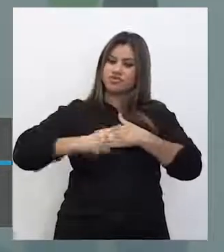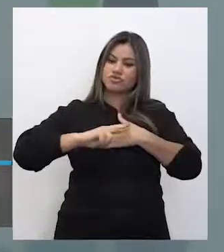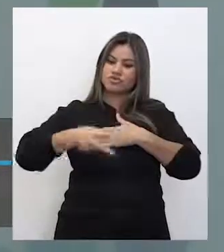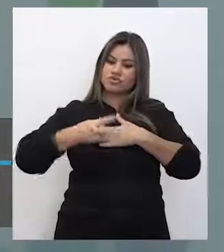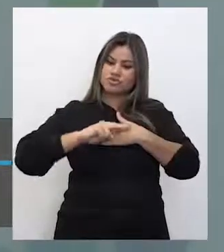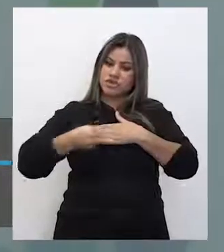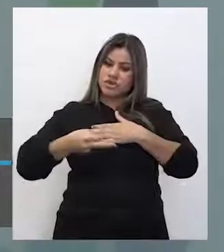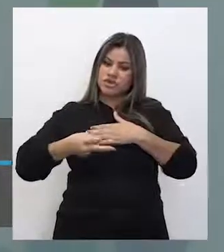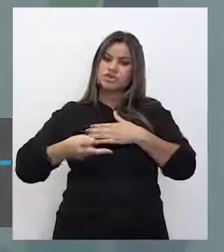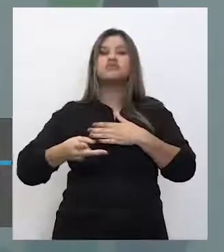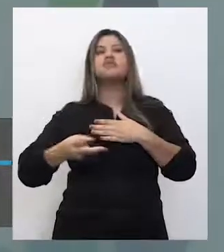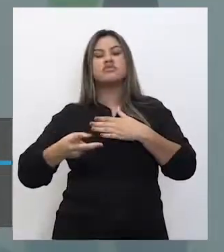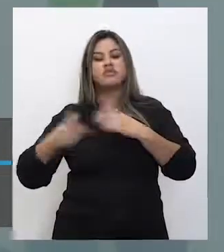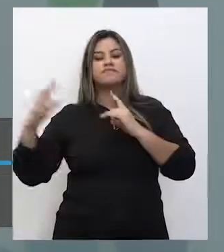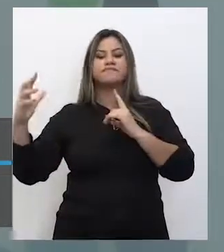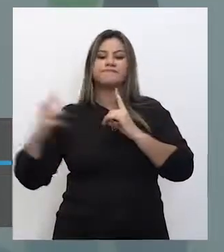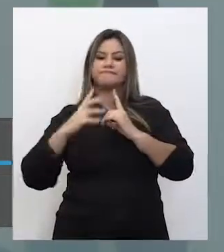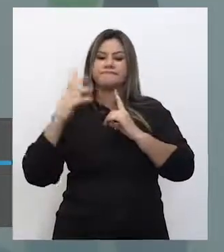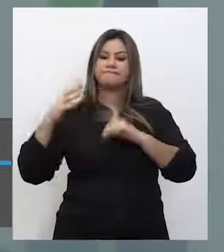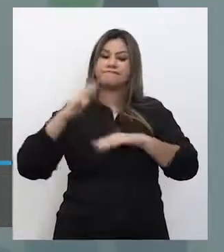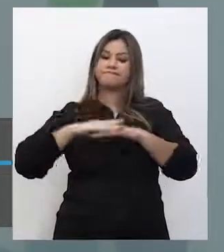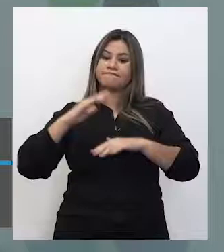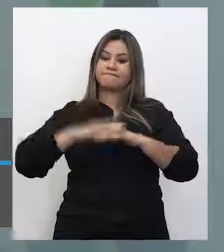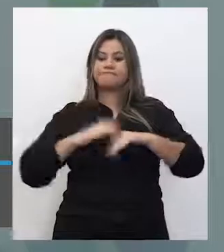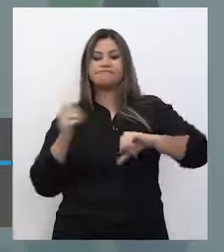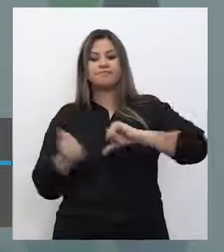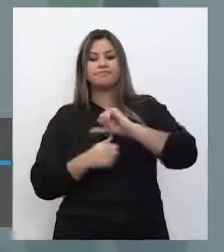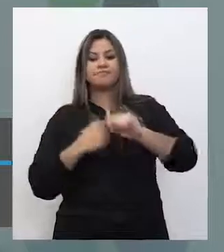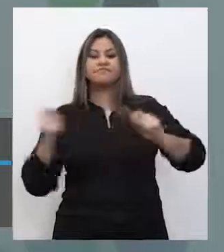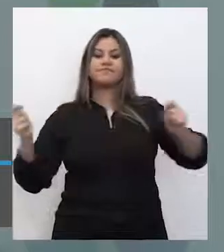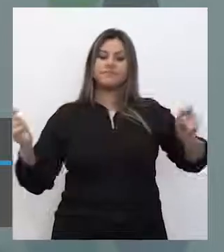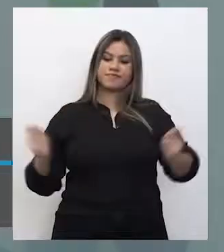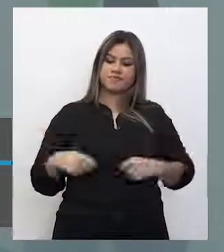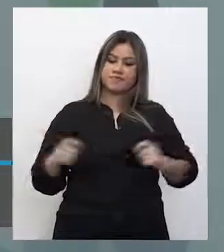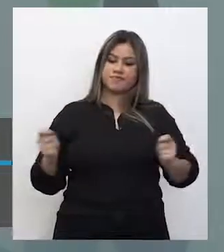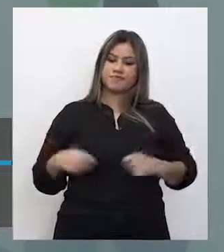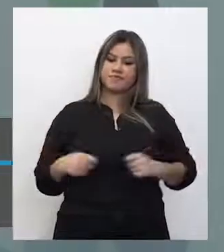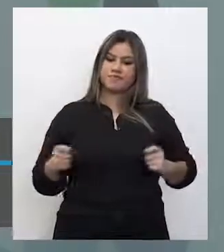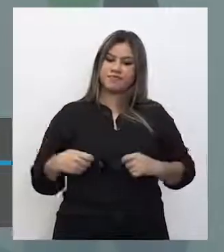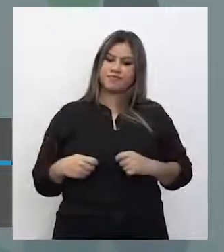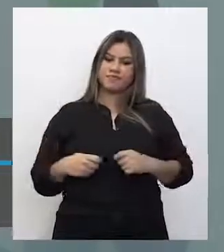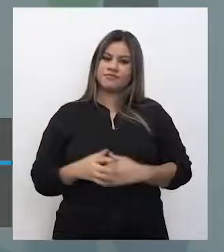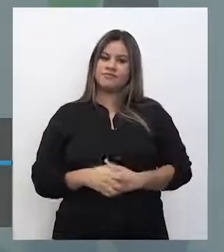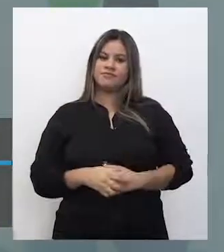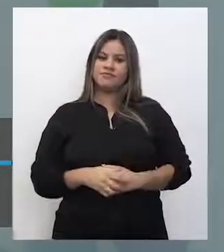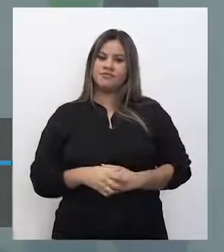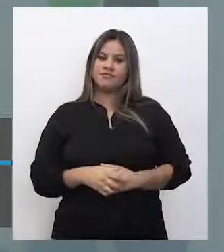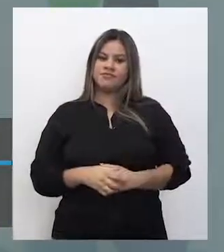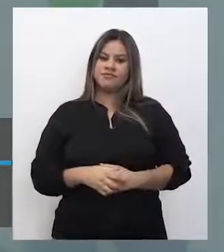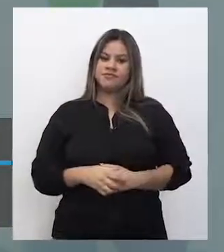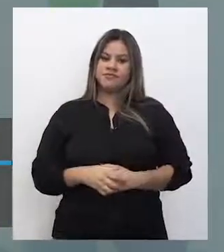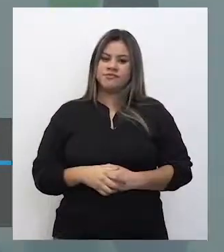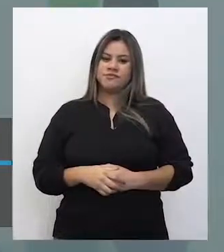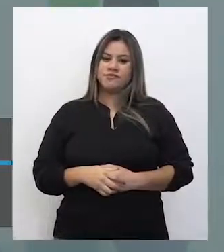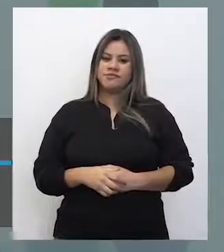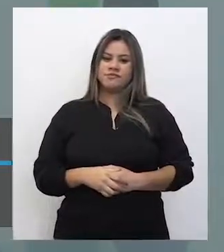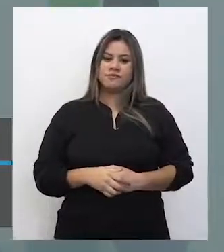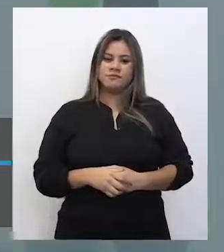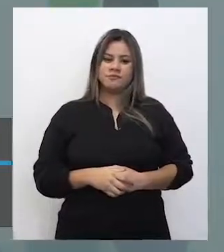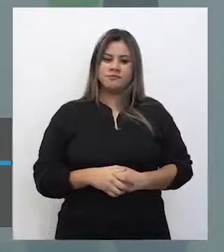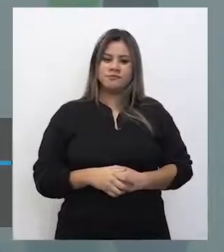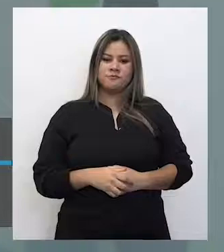falei, as intervenções, o que a gente pode fazer para mudar esses problemas, essas problemáticas, essas